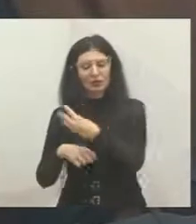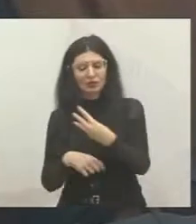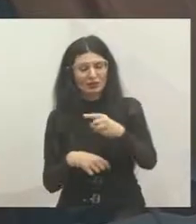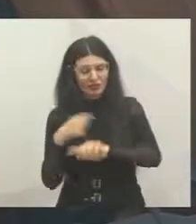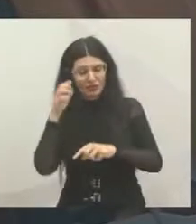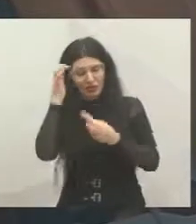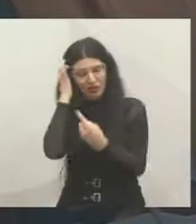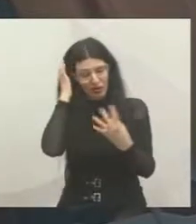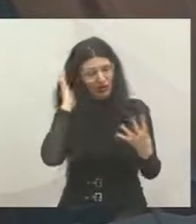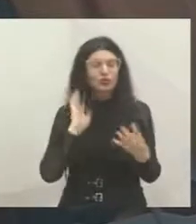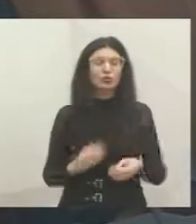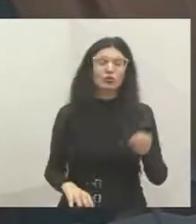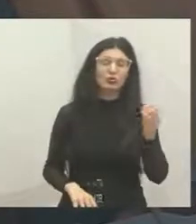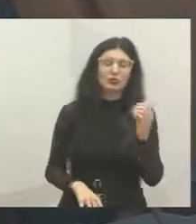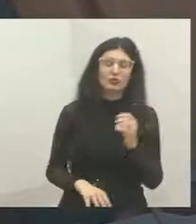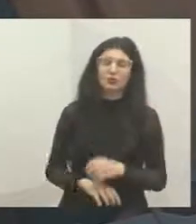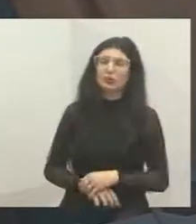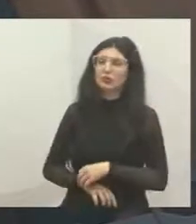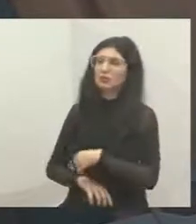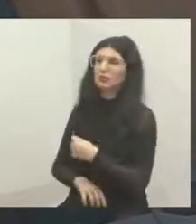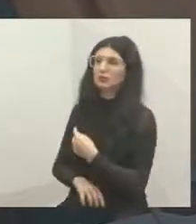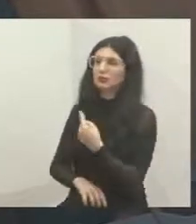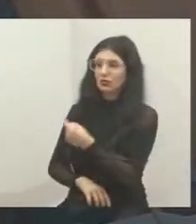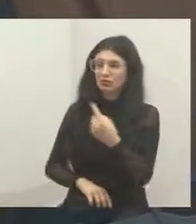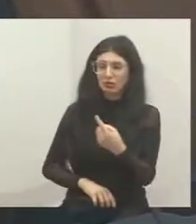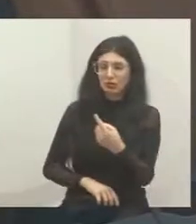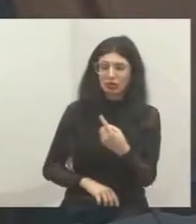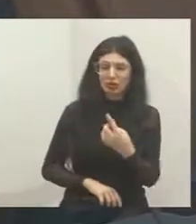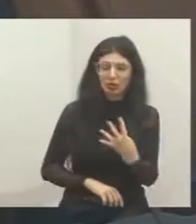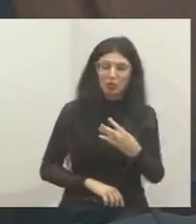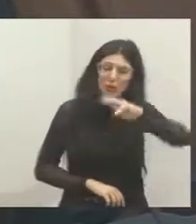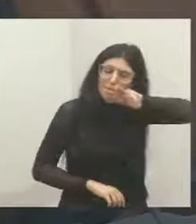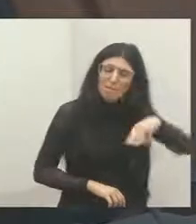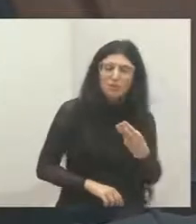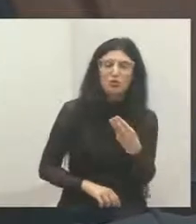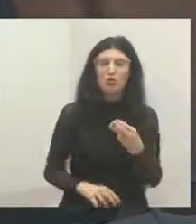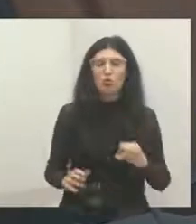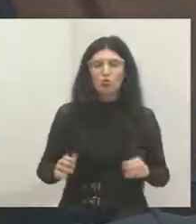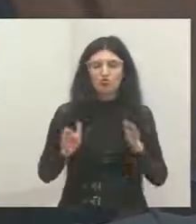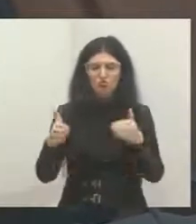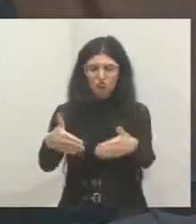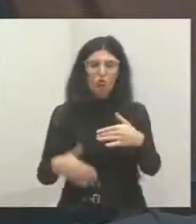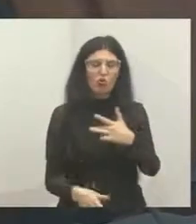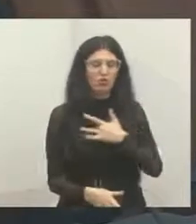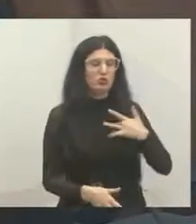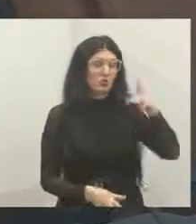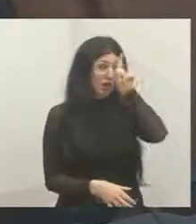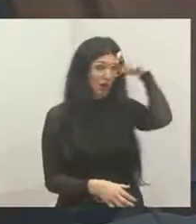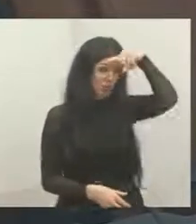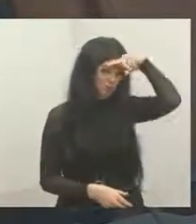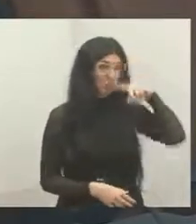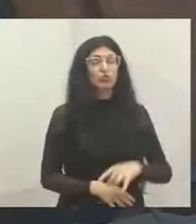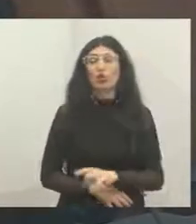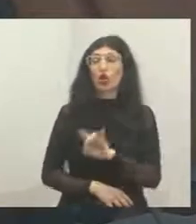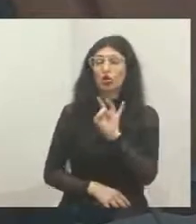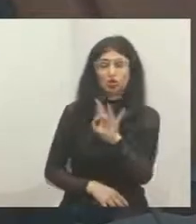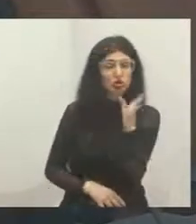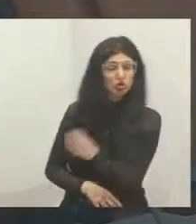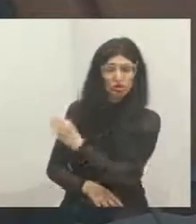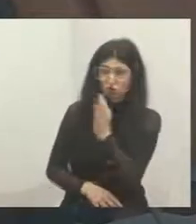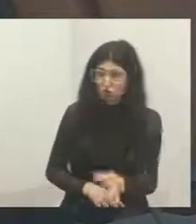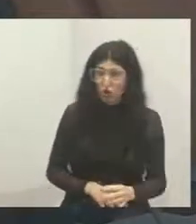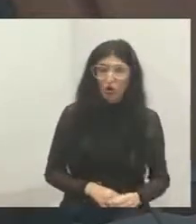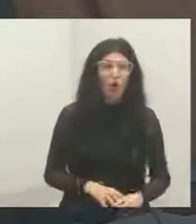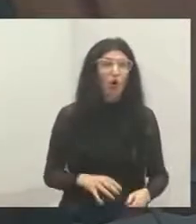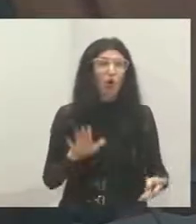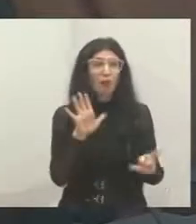33,14, ou seja, 118 milhões na saúde. Nessa porcentagem, é só do orçamento público,